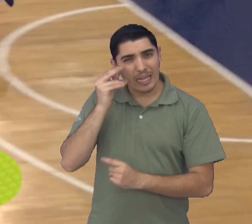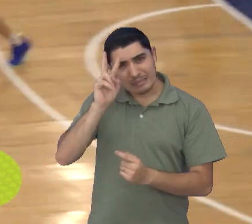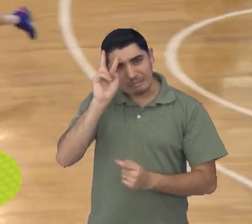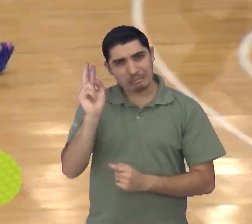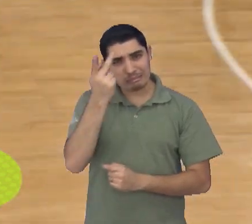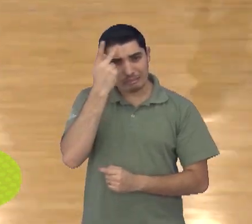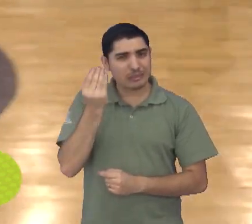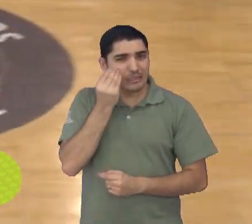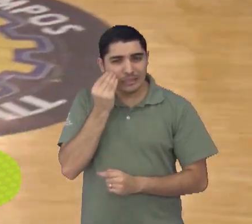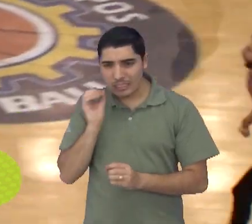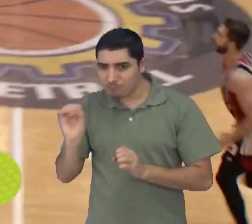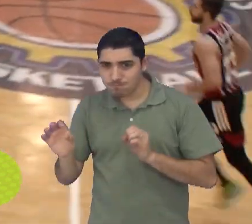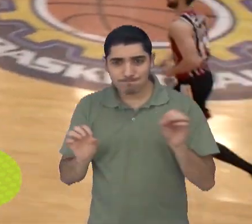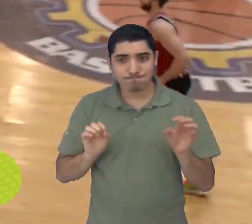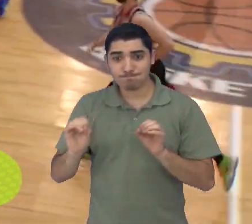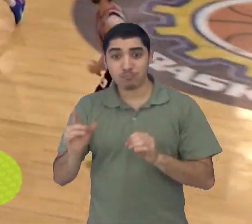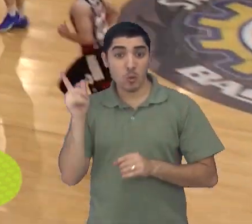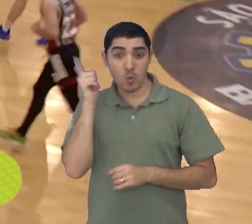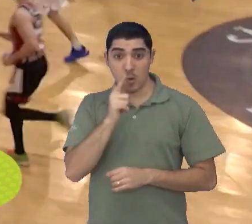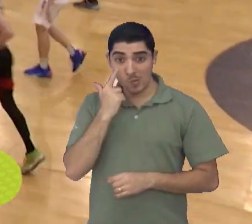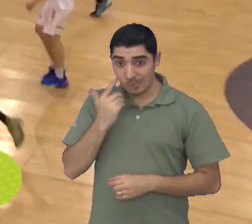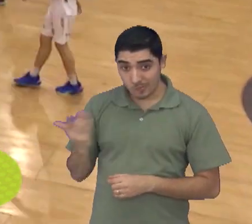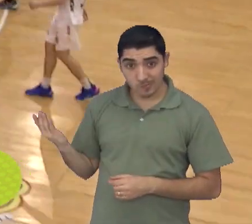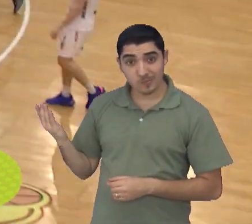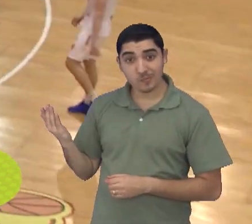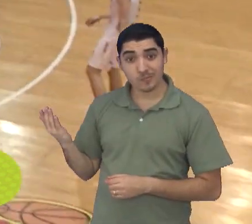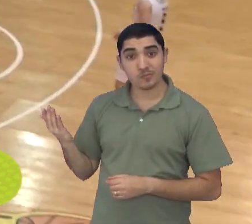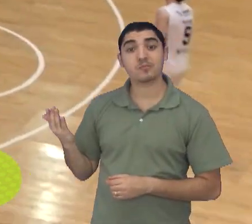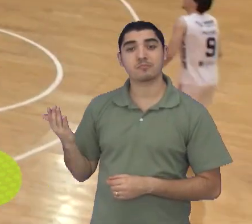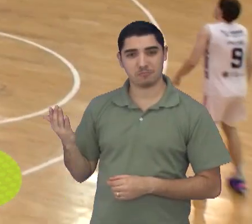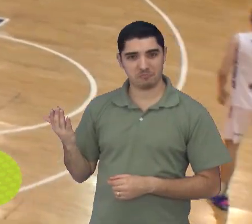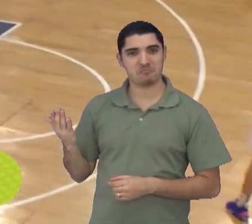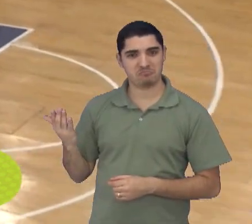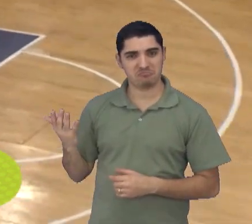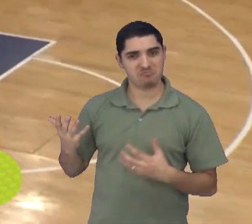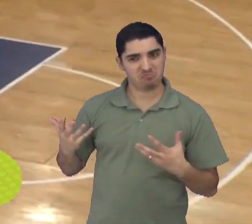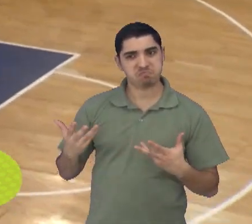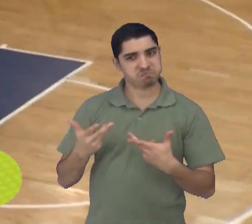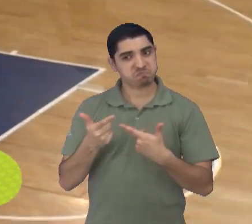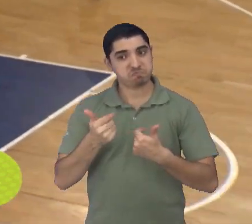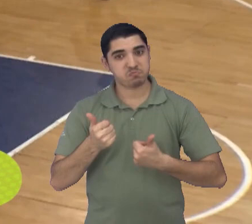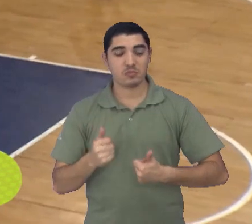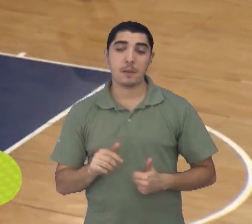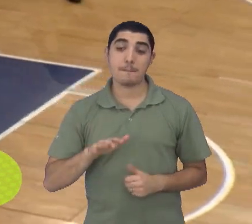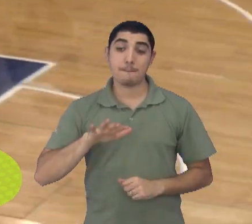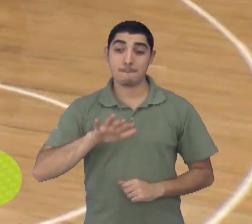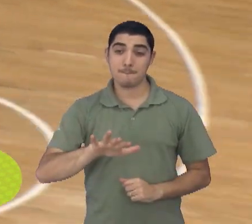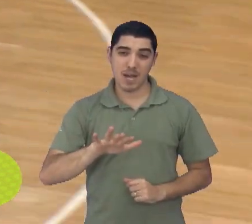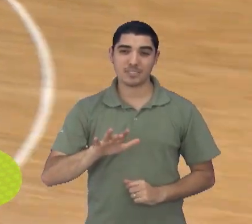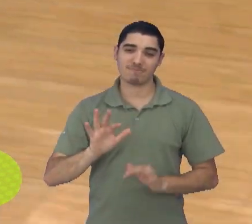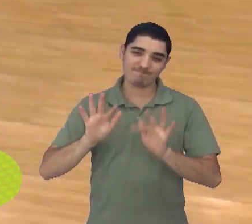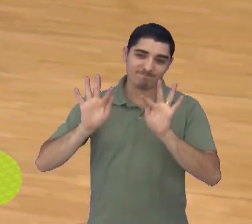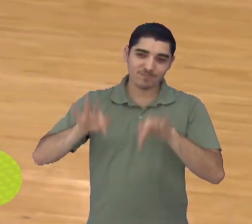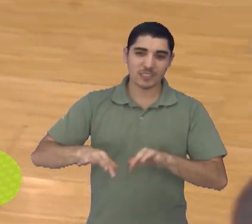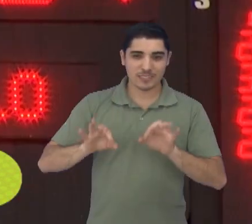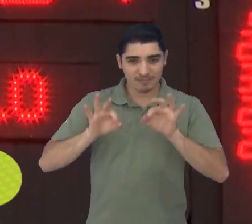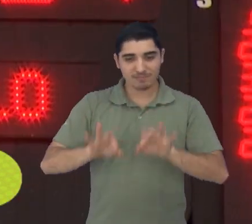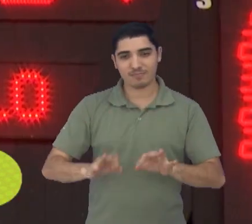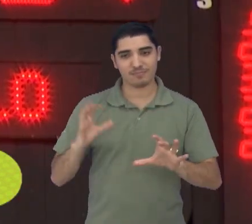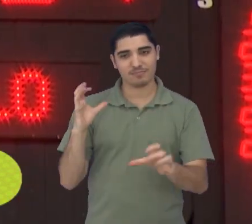final, até com cestas de encher os olhos, como essa enterrada do Vitor. Mas no fim, o jogo fechou